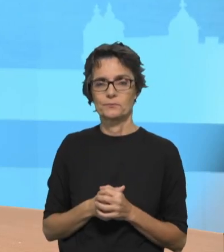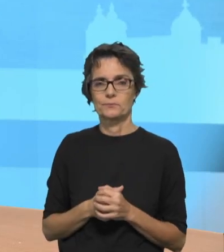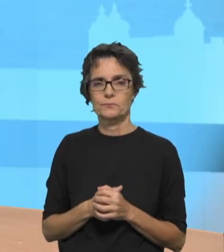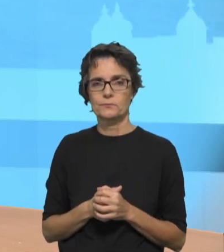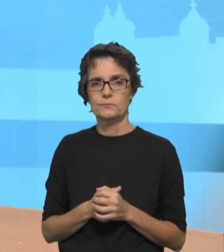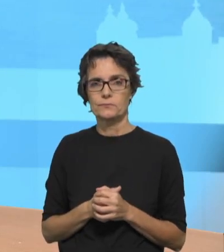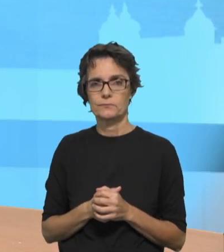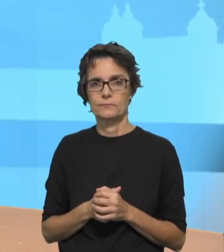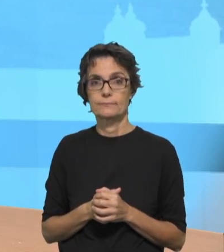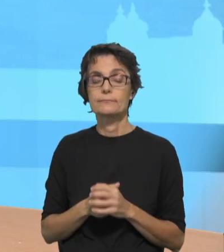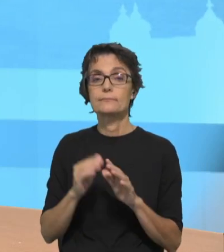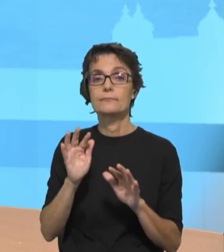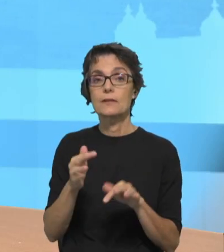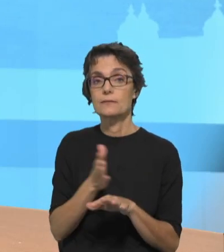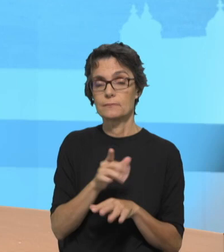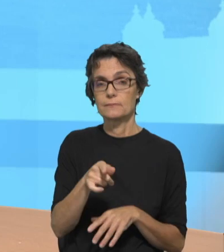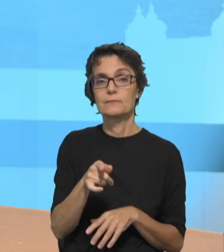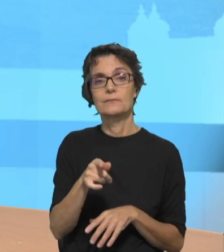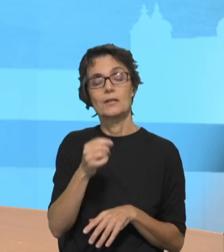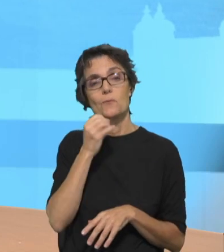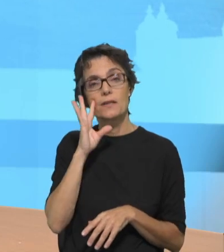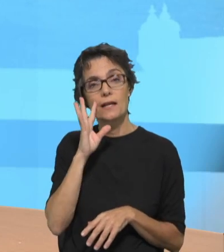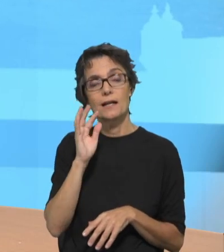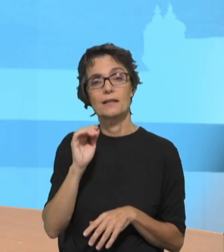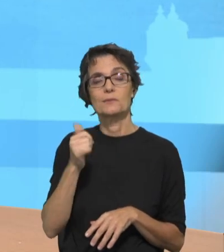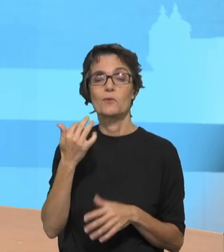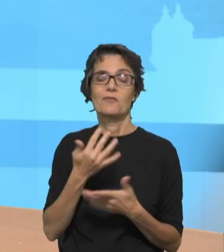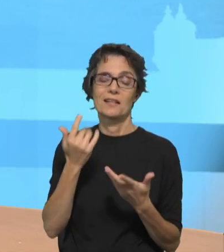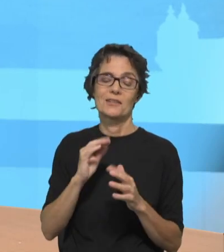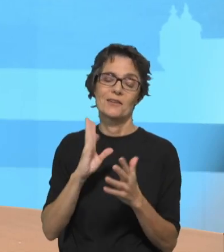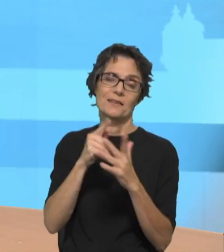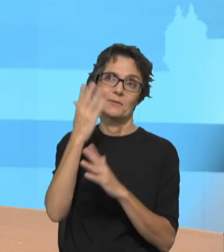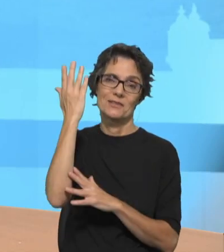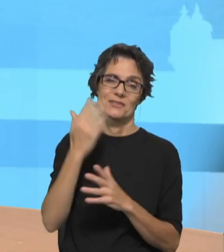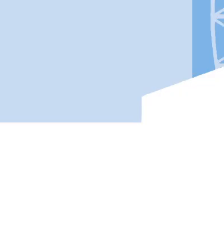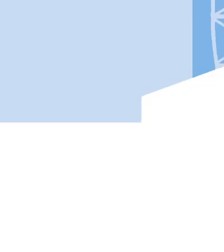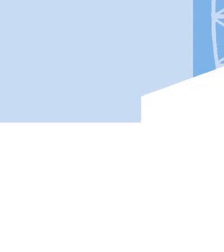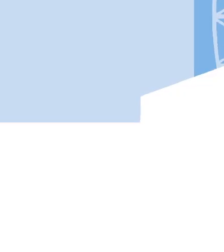E a terminar, desejo-lhe uma ótima tarde, um bom feriado e até amanhã, se Deus quiser.